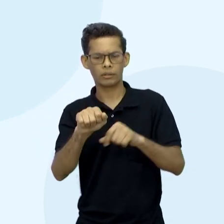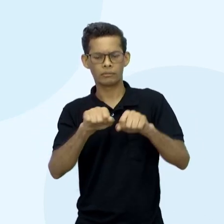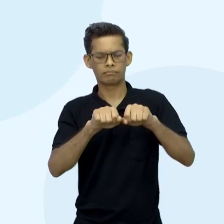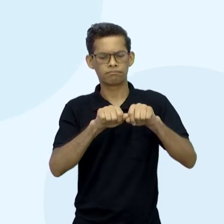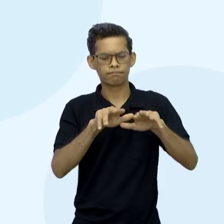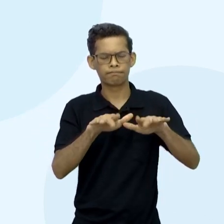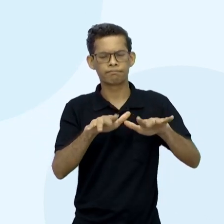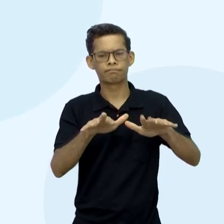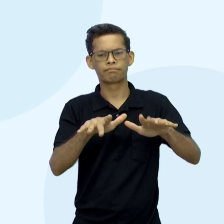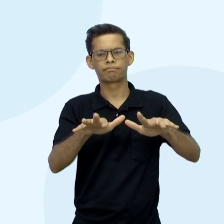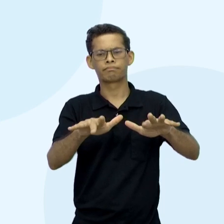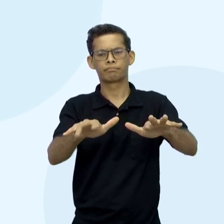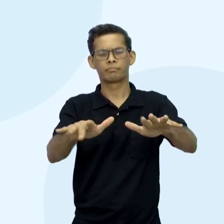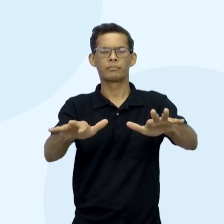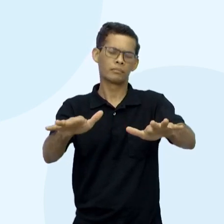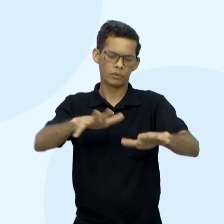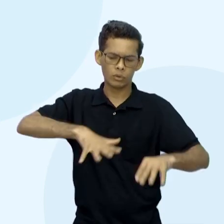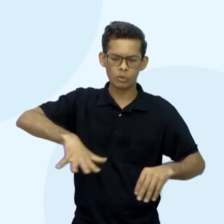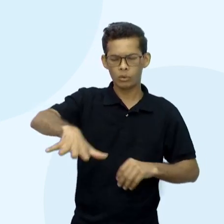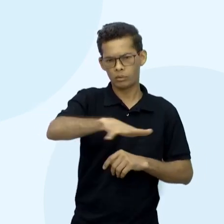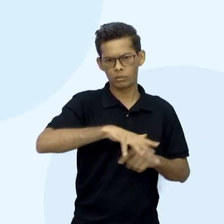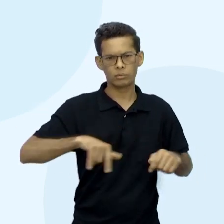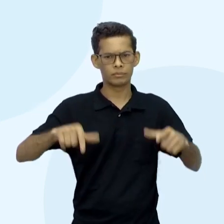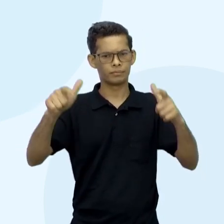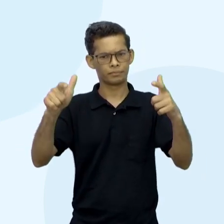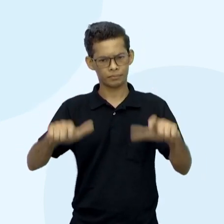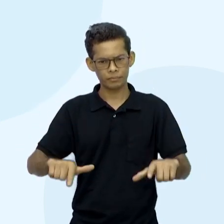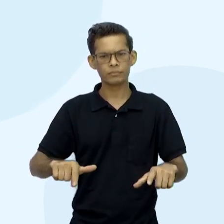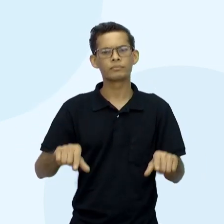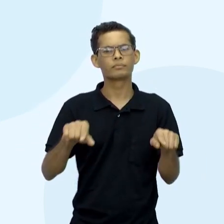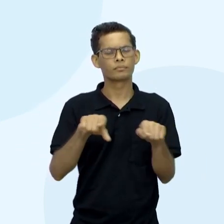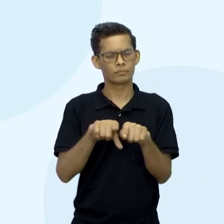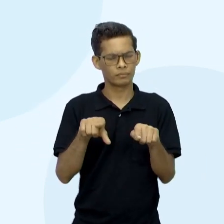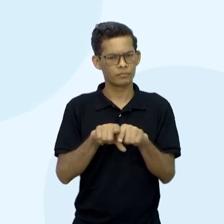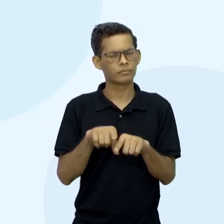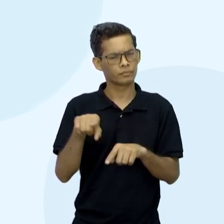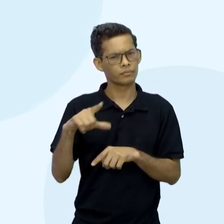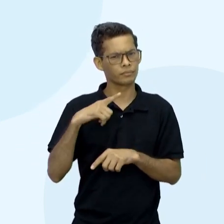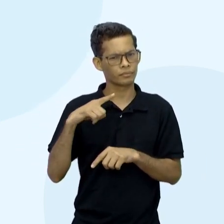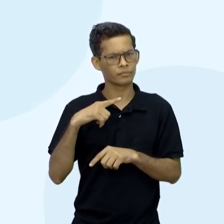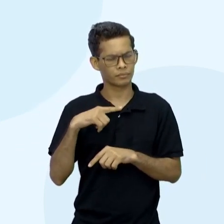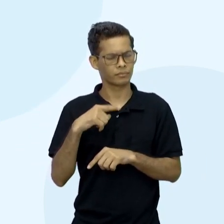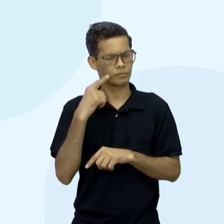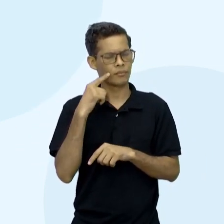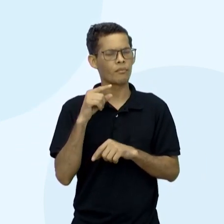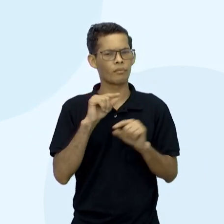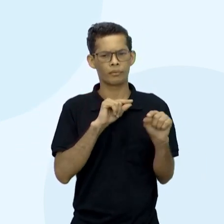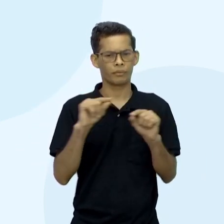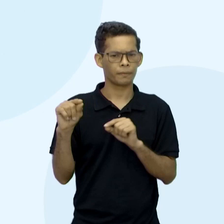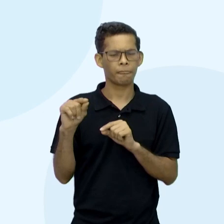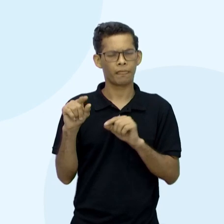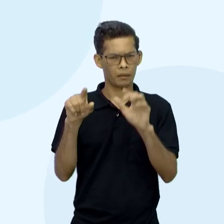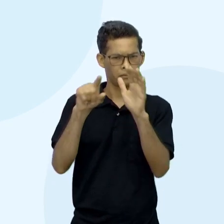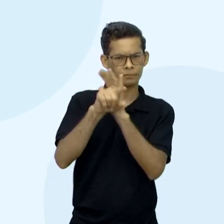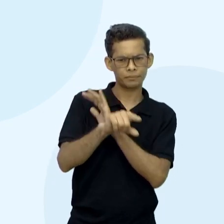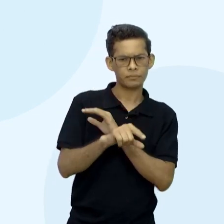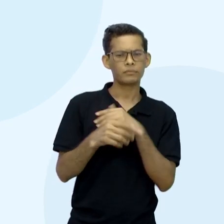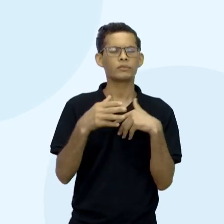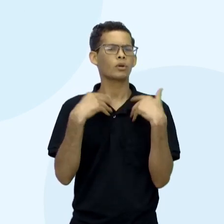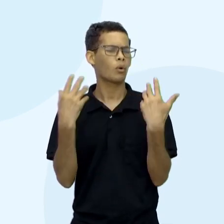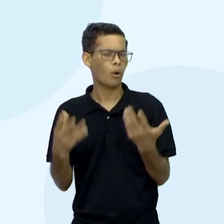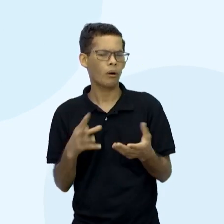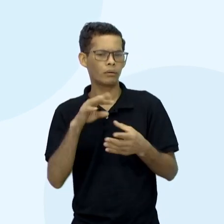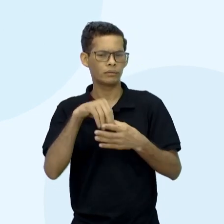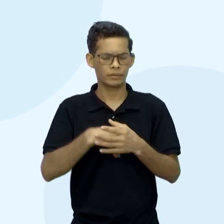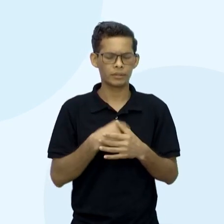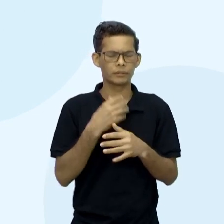de acordo com as propriedades físicas. Também teve uma aula que eu comentei com vocês. Quais são as propriedades físicas de